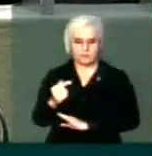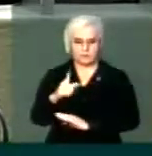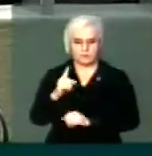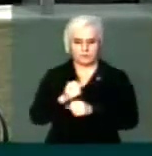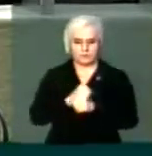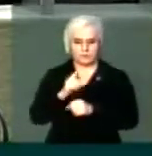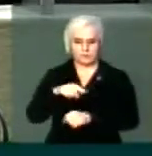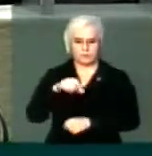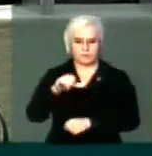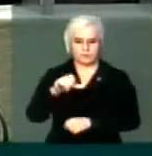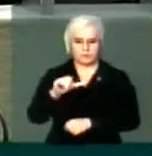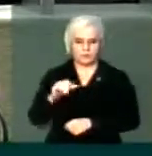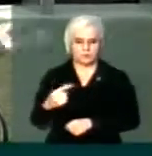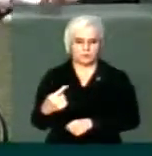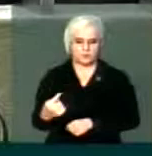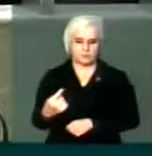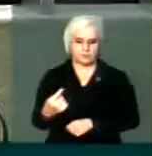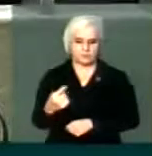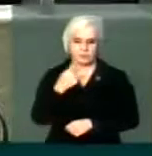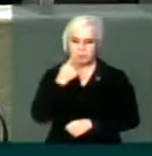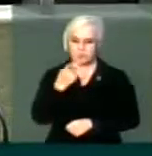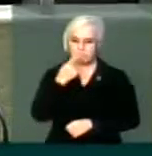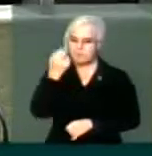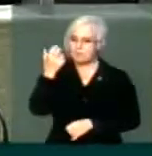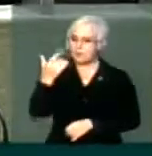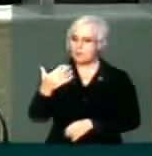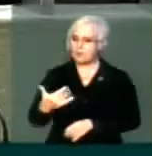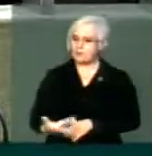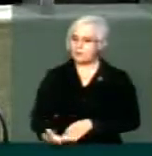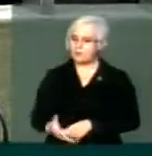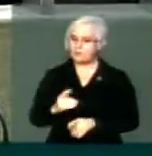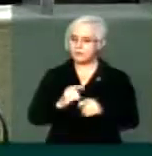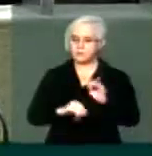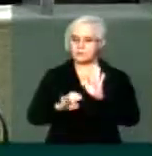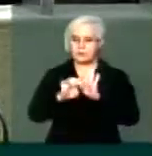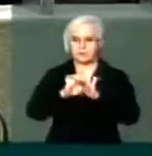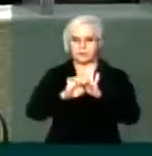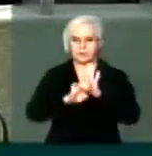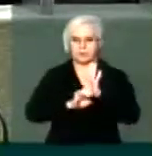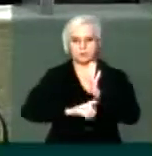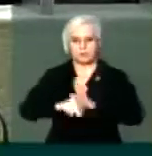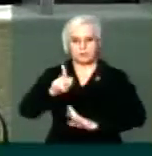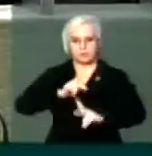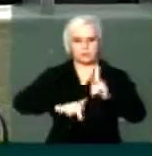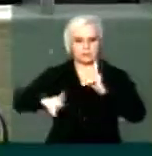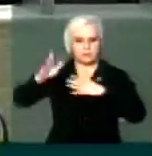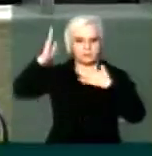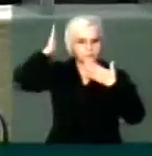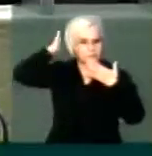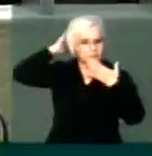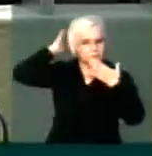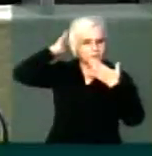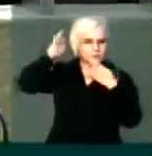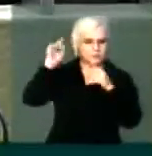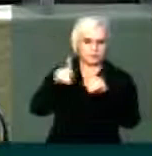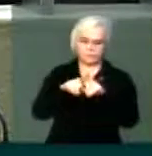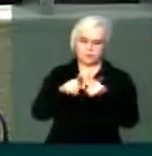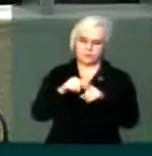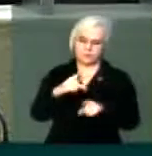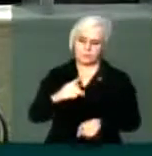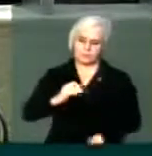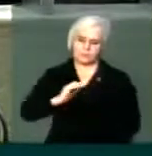de 1991, que dispõe sobre o Estatuto dos Povos Indígenas, e a